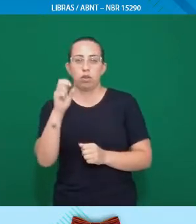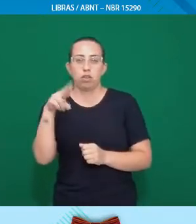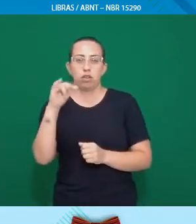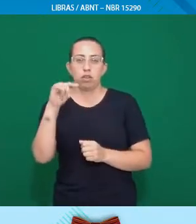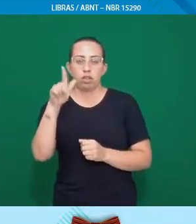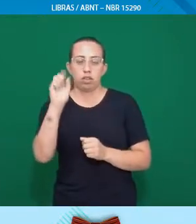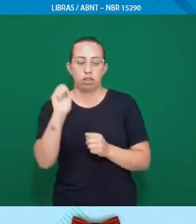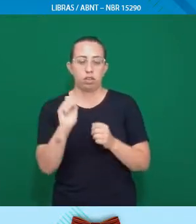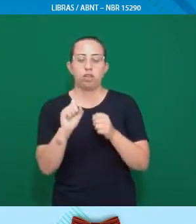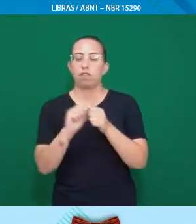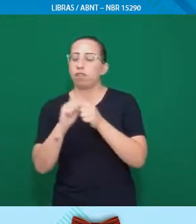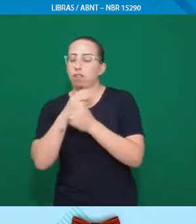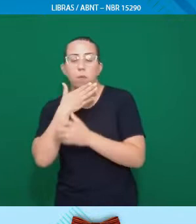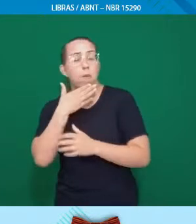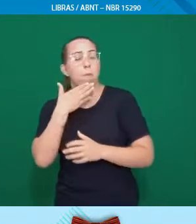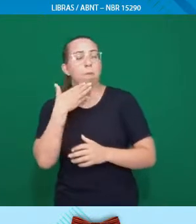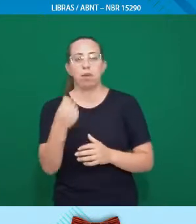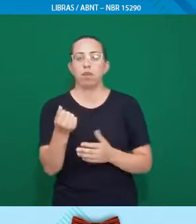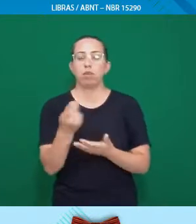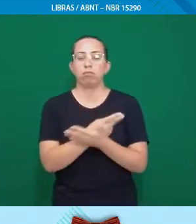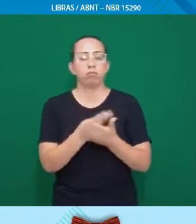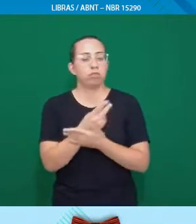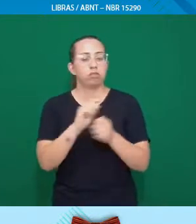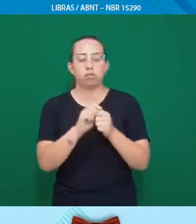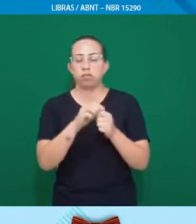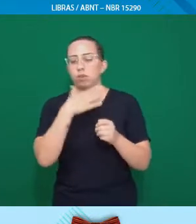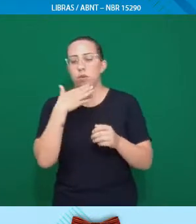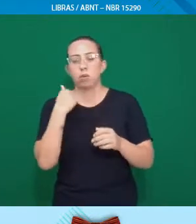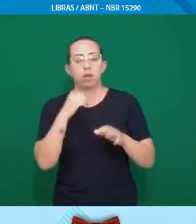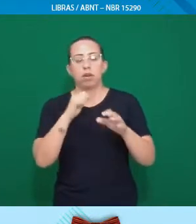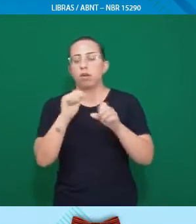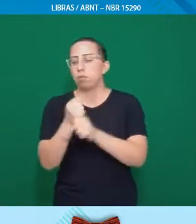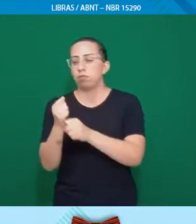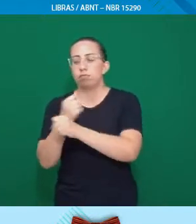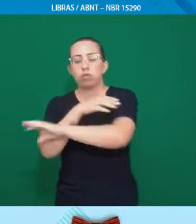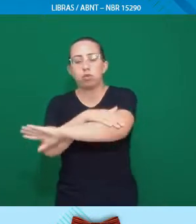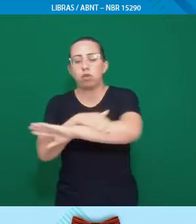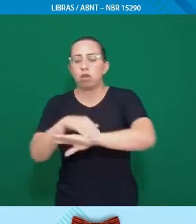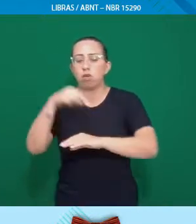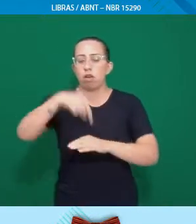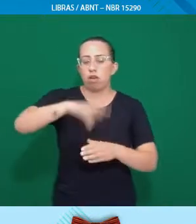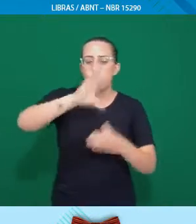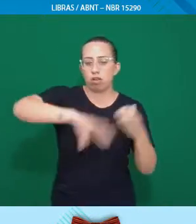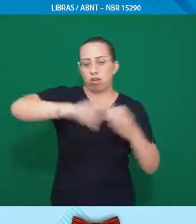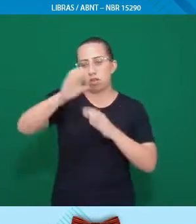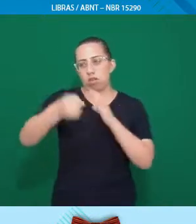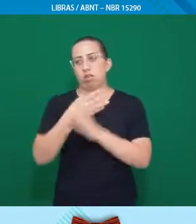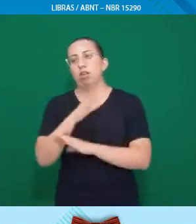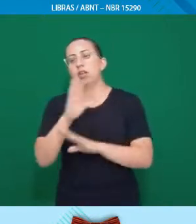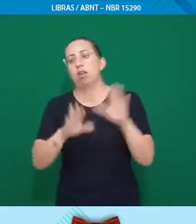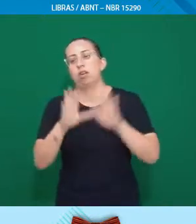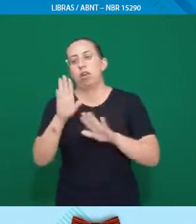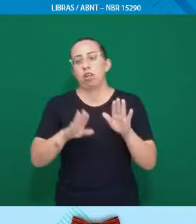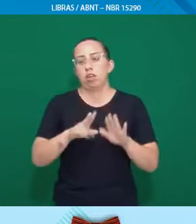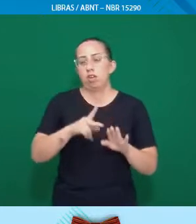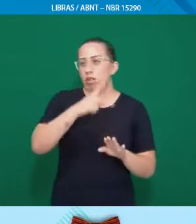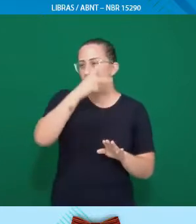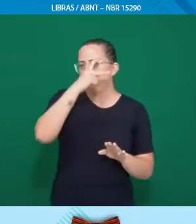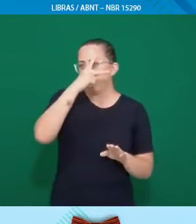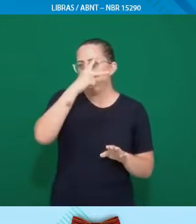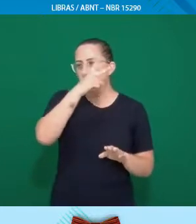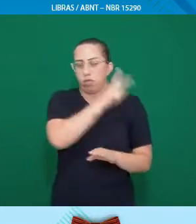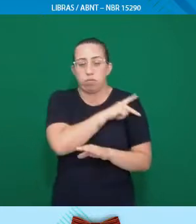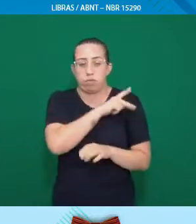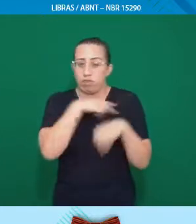e buscavam é respaldo para fazer as obras em casa nova então o seu gestor vivo